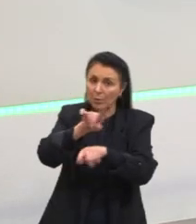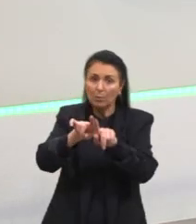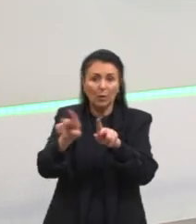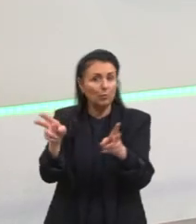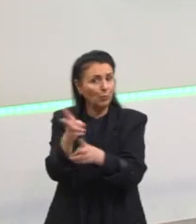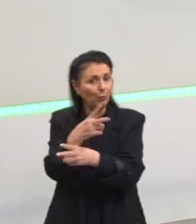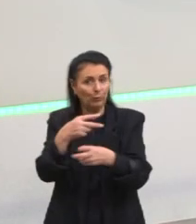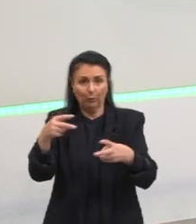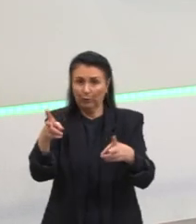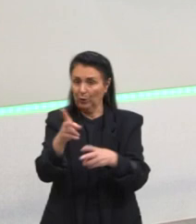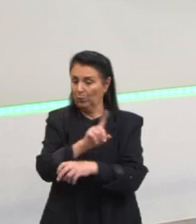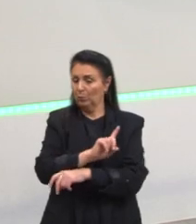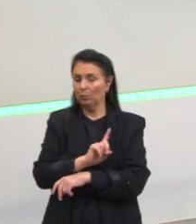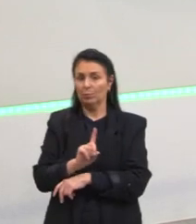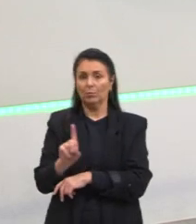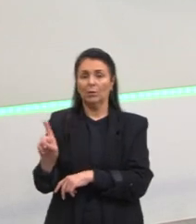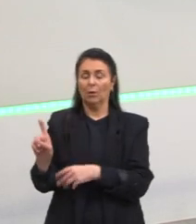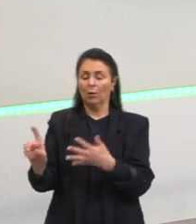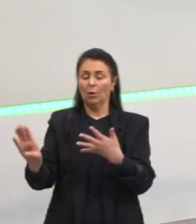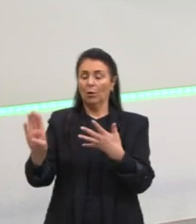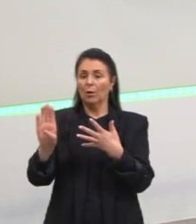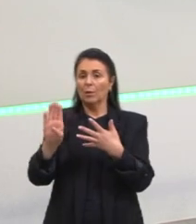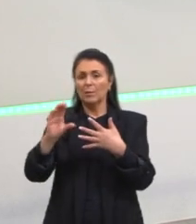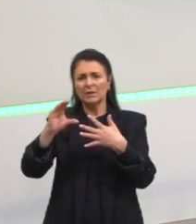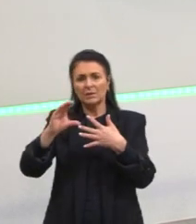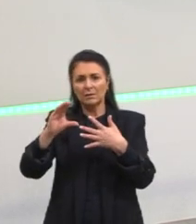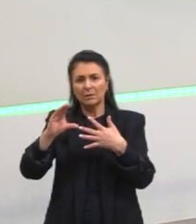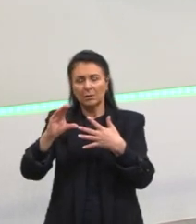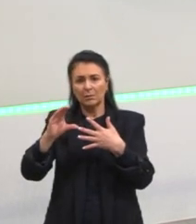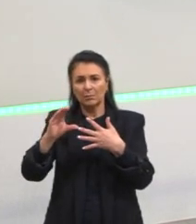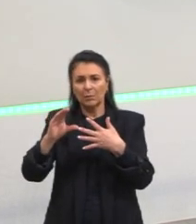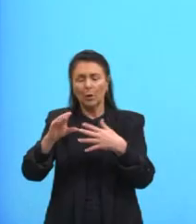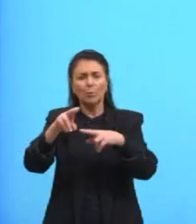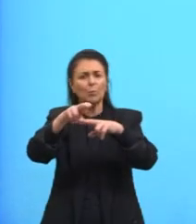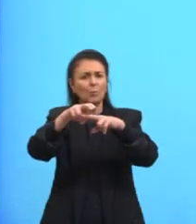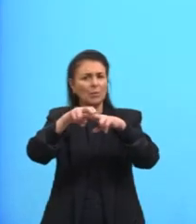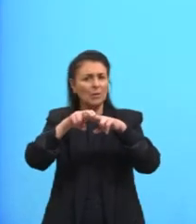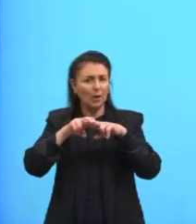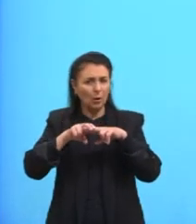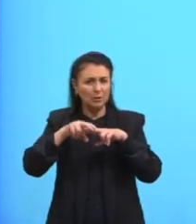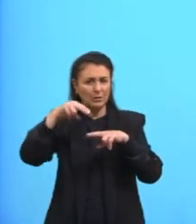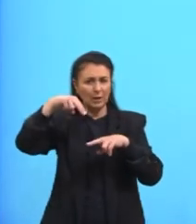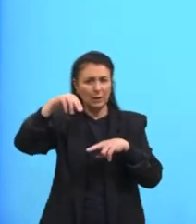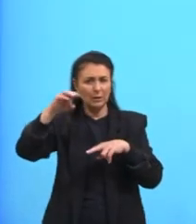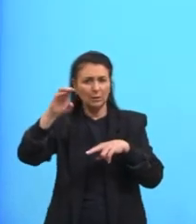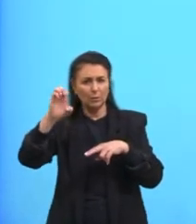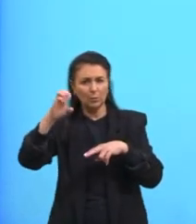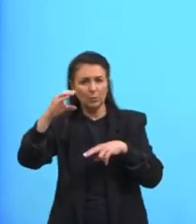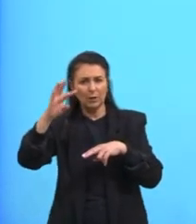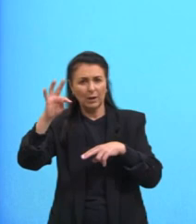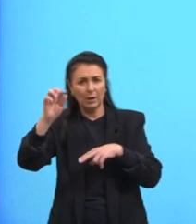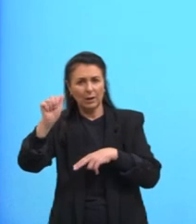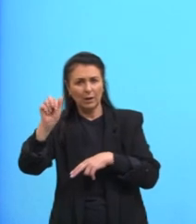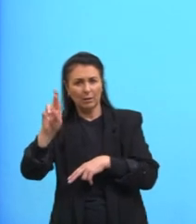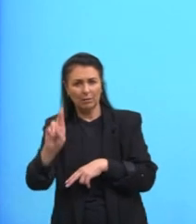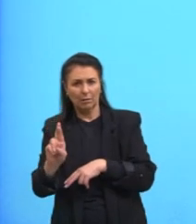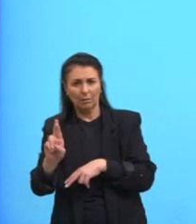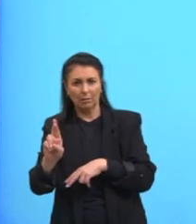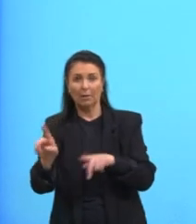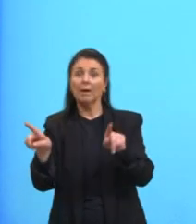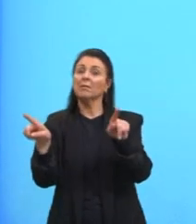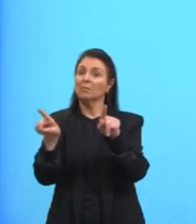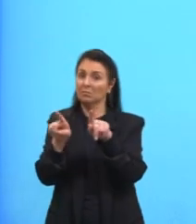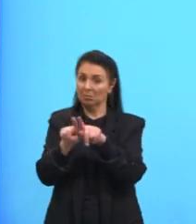enquanto não a disponibilização do néctar a disponibilização do néctar que também está associado a